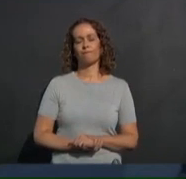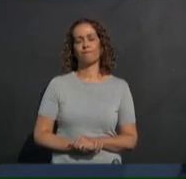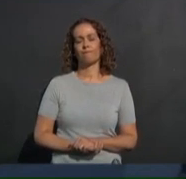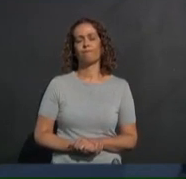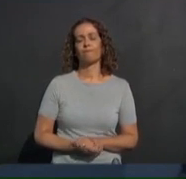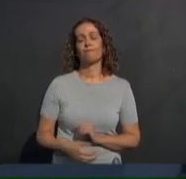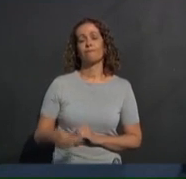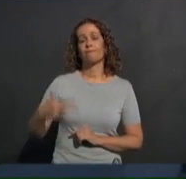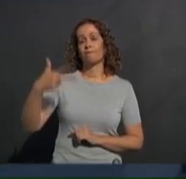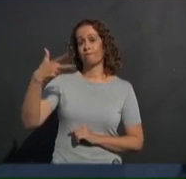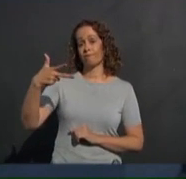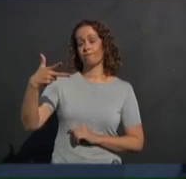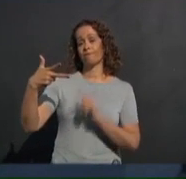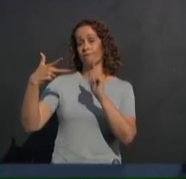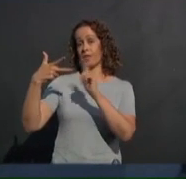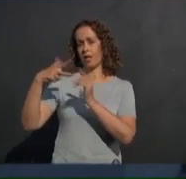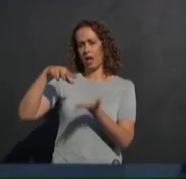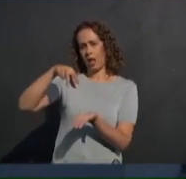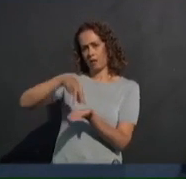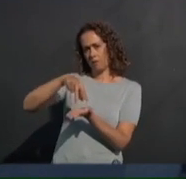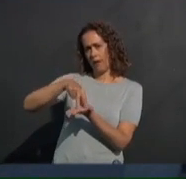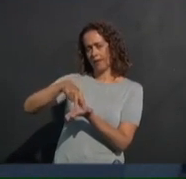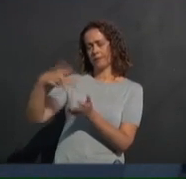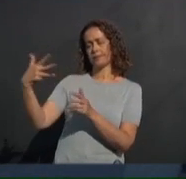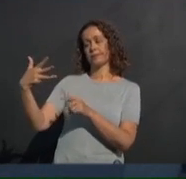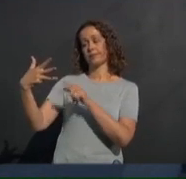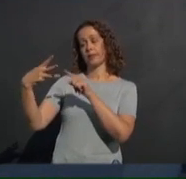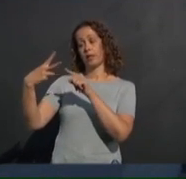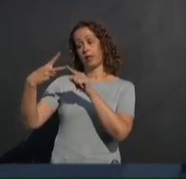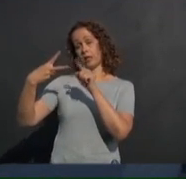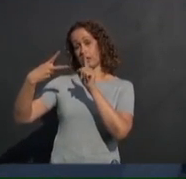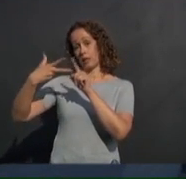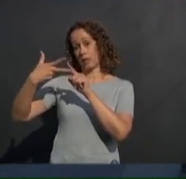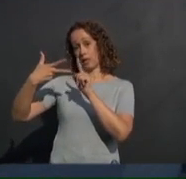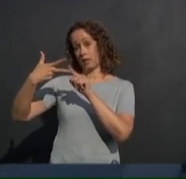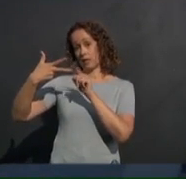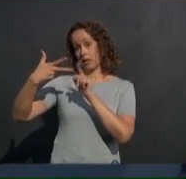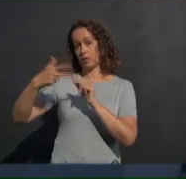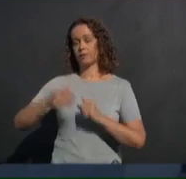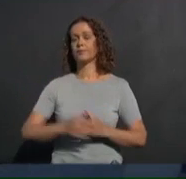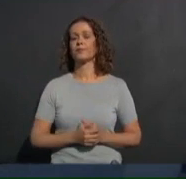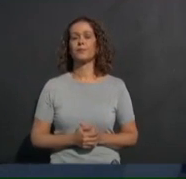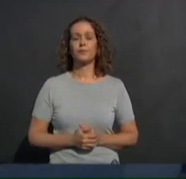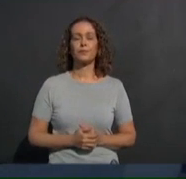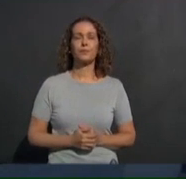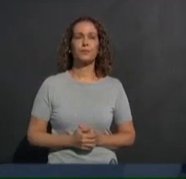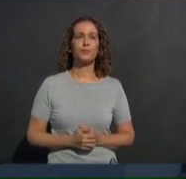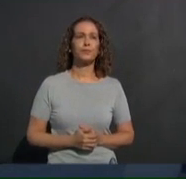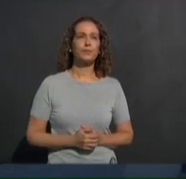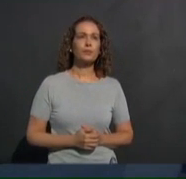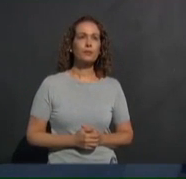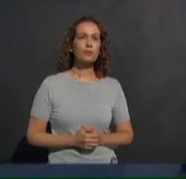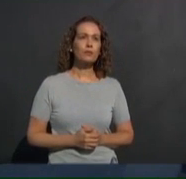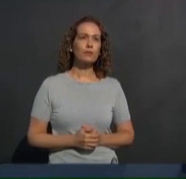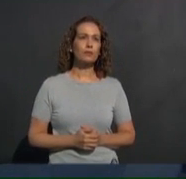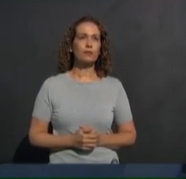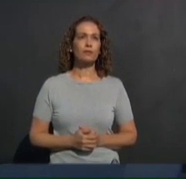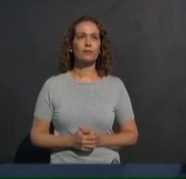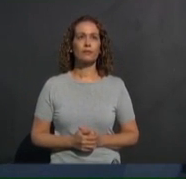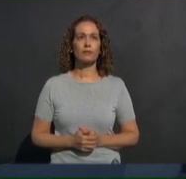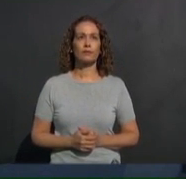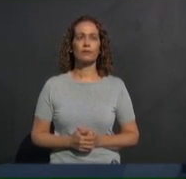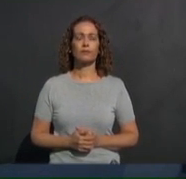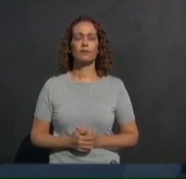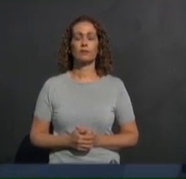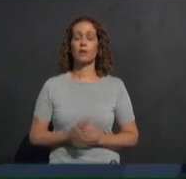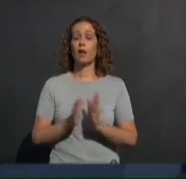Terceiro, o relacionamento de amor com Deus. Amarás o Senhor teu Deus de todo o teu coração. Agora uma coisa interessante: a Bíblia não diz amarás o próximo de